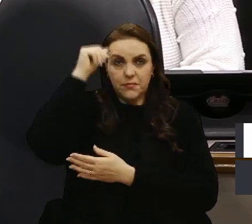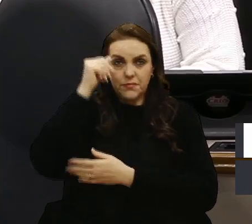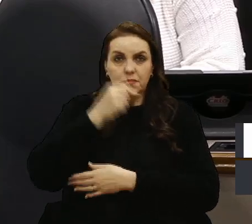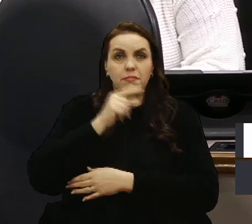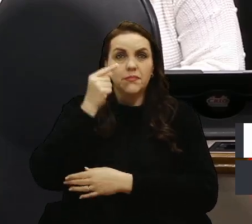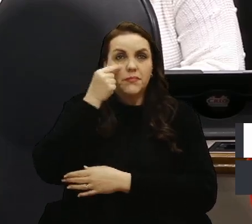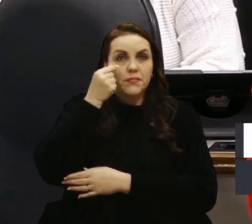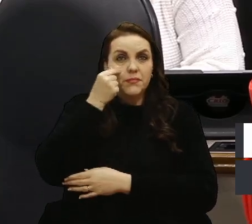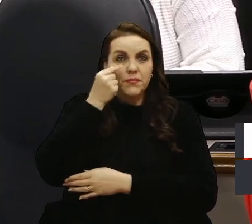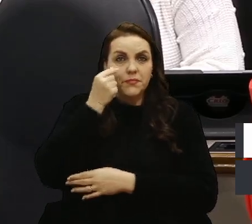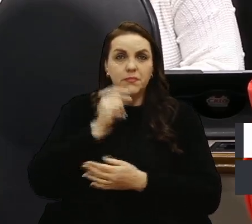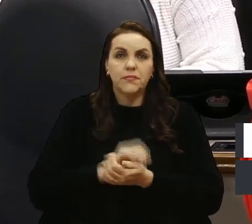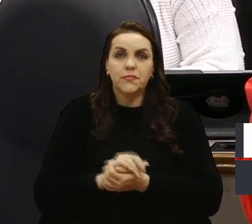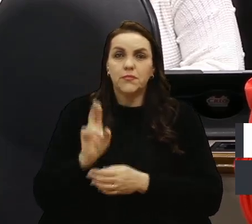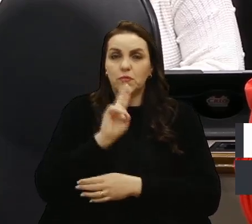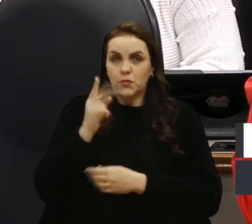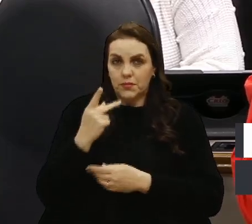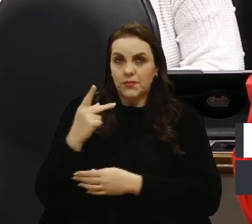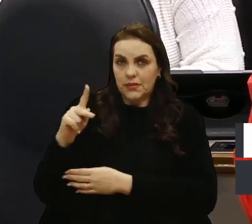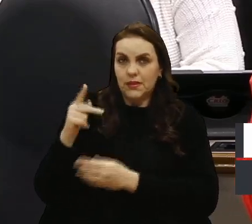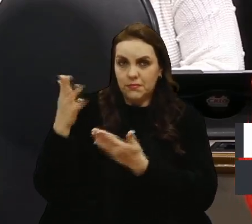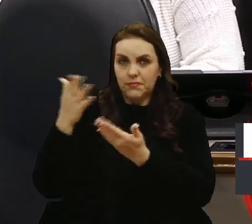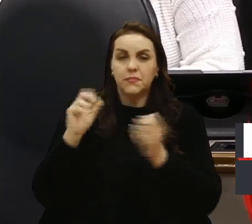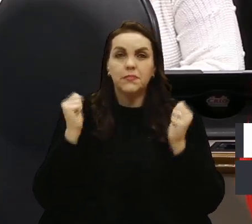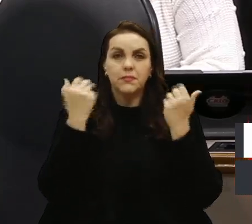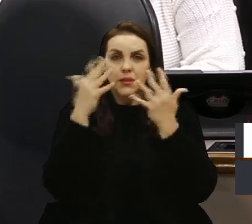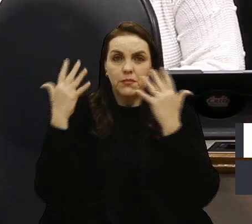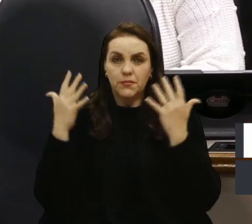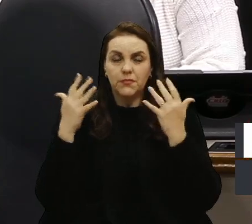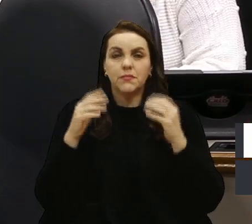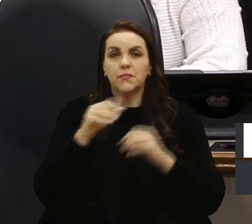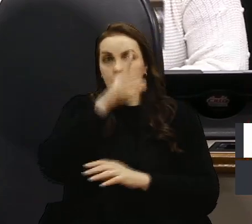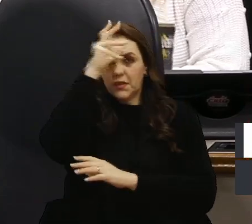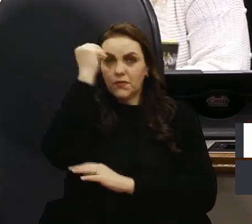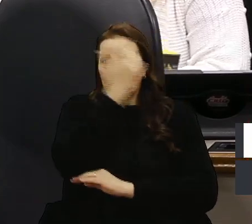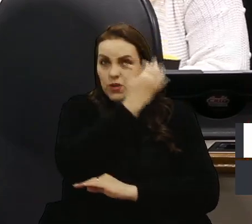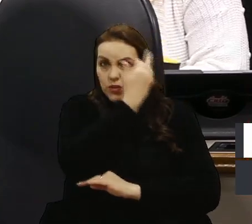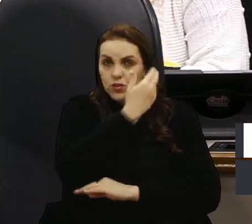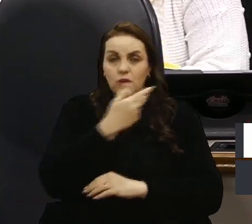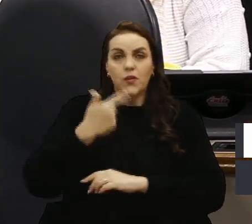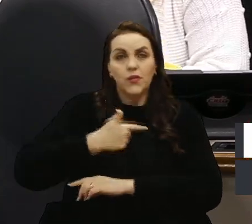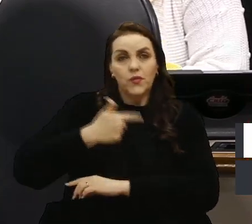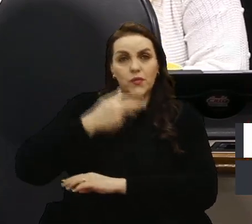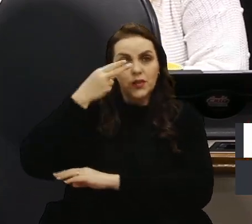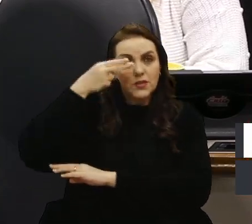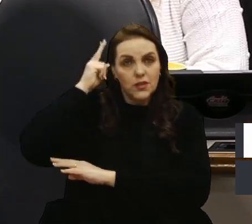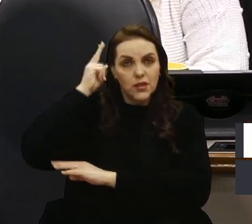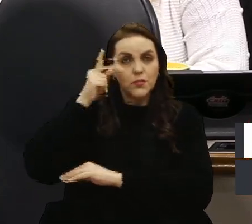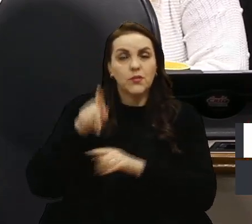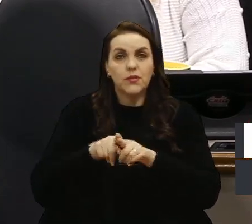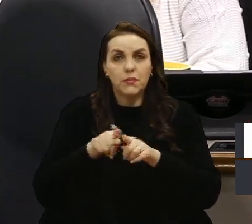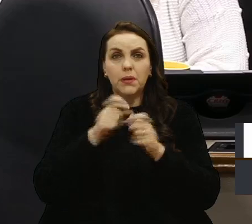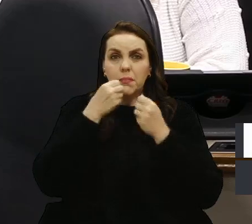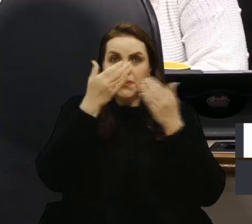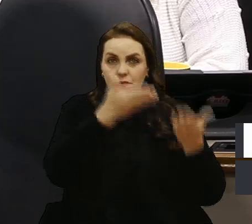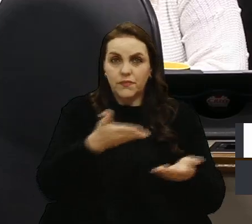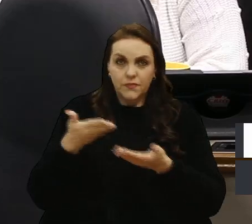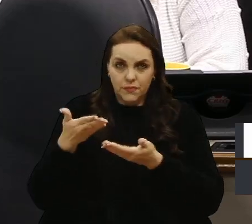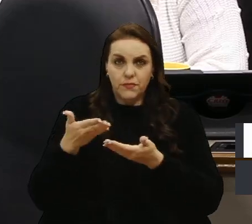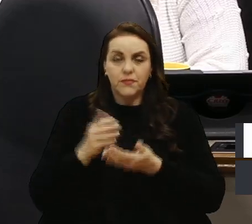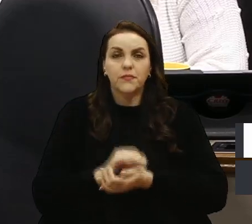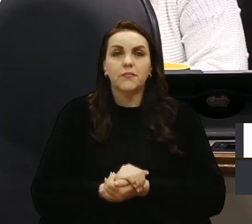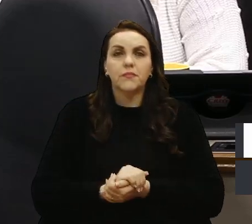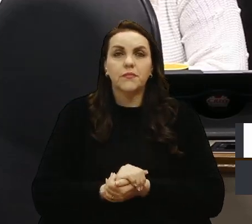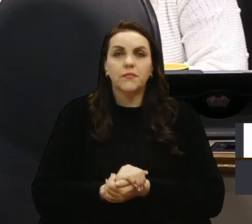Frisso, e em nome dele parabenizo o prefeito Adilóide Domênico, o vice Néspolo, que está aqui também, seja muito bem-vindo, o nosso